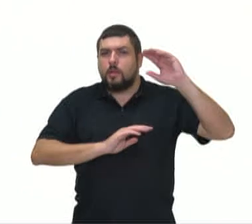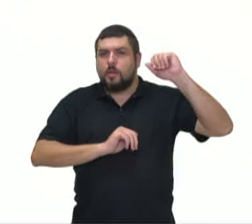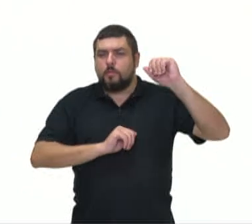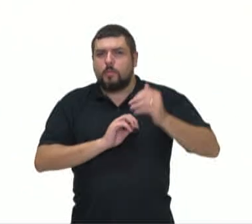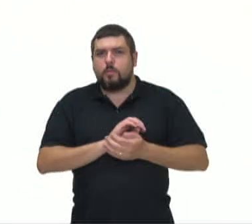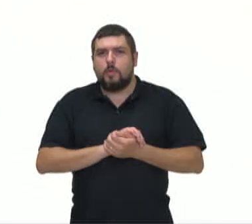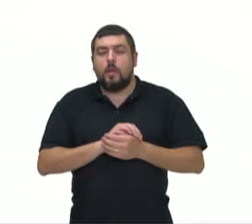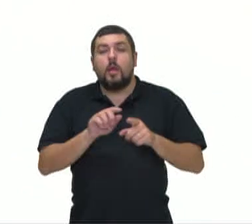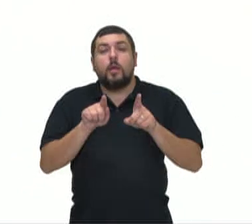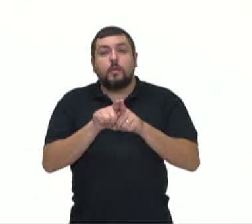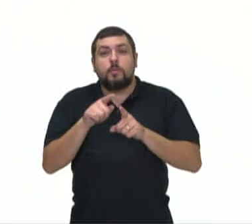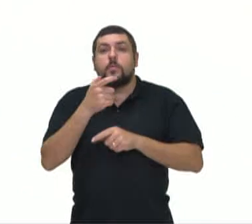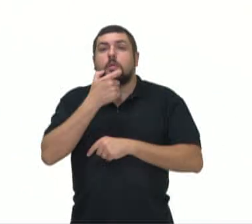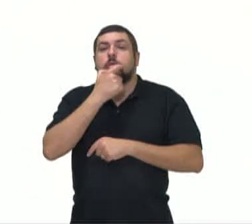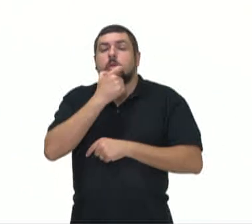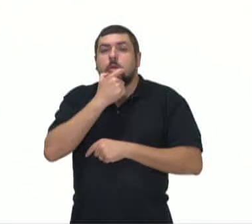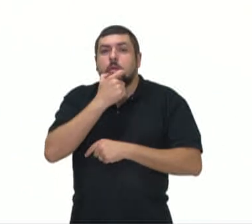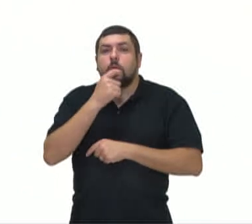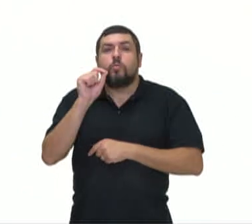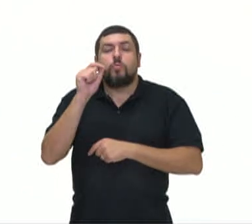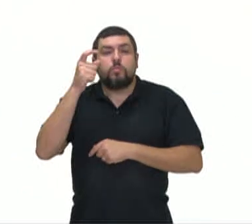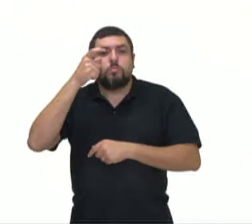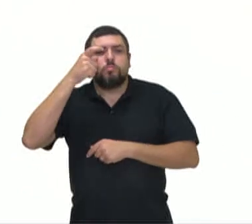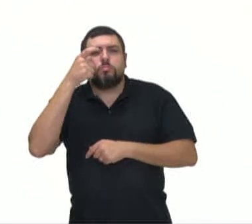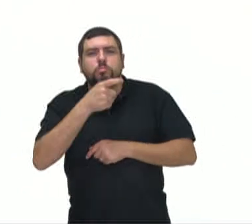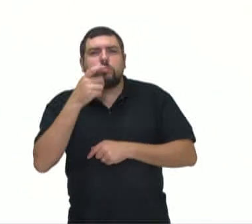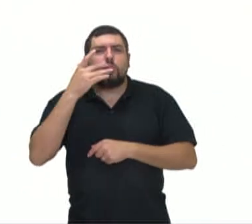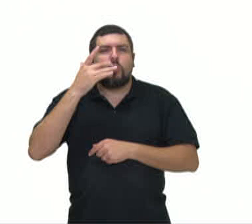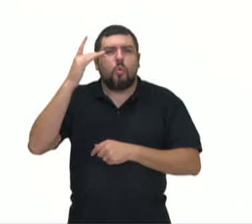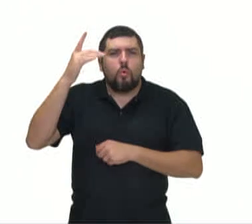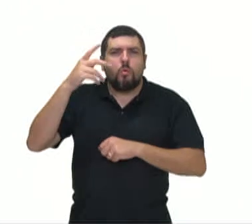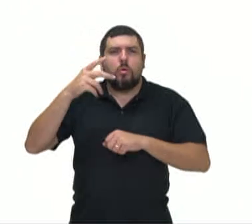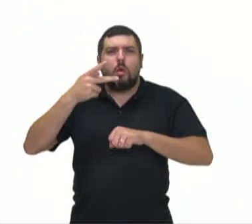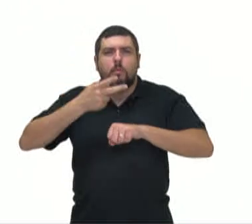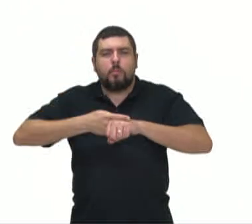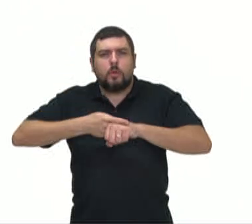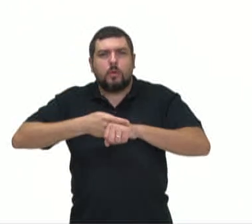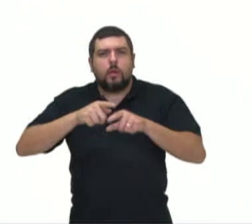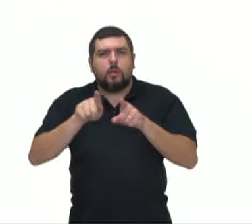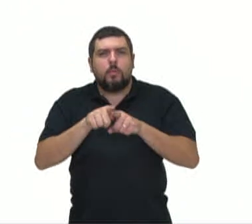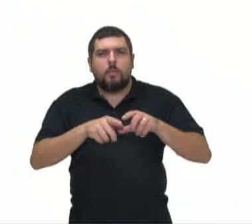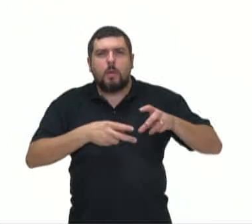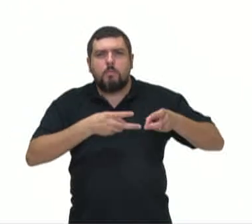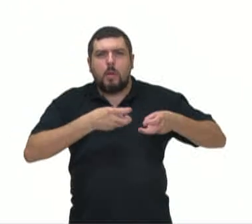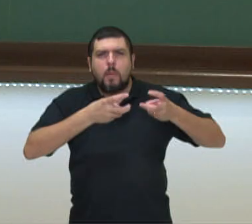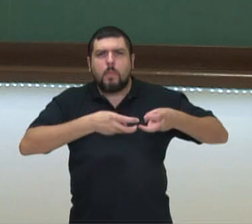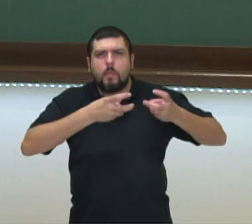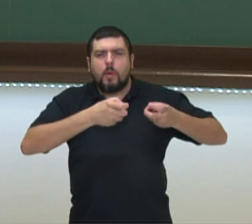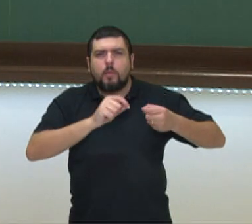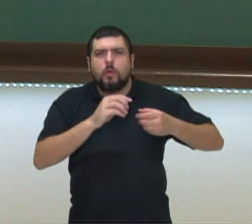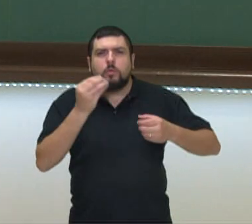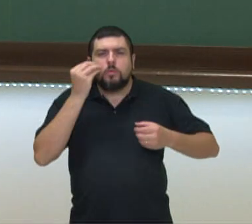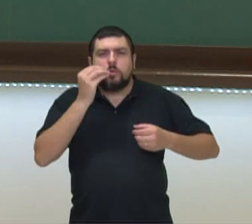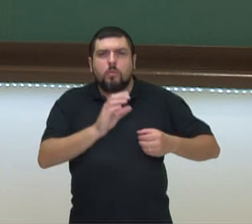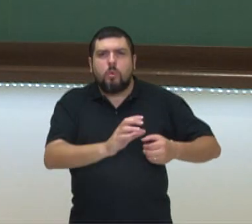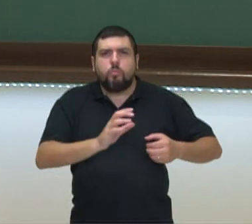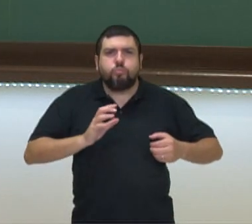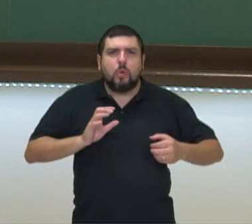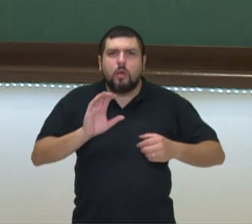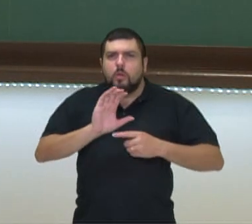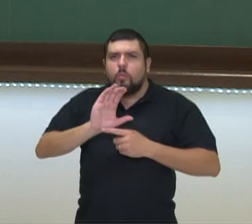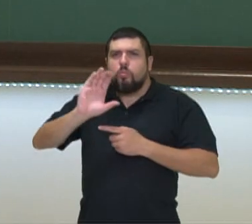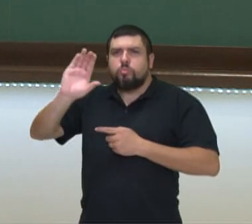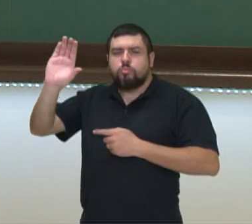metais preciosos no território americano e explorá-los economicamente, visando lucro para a coroa britânica, uma vez